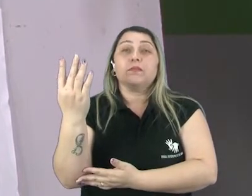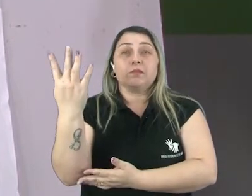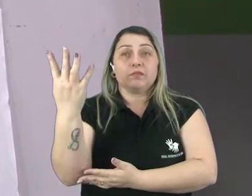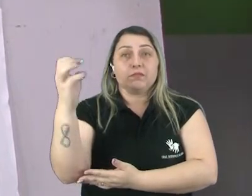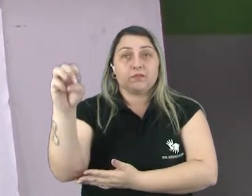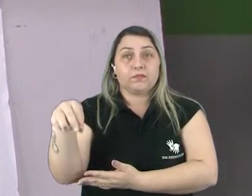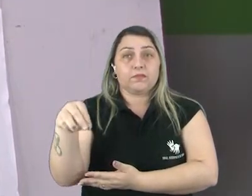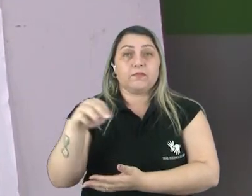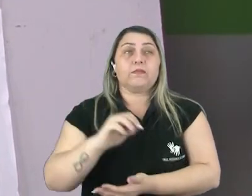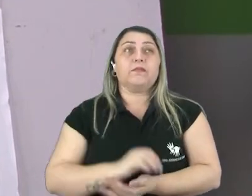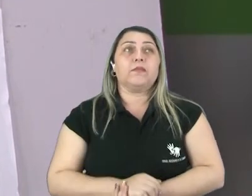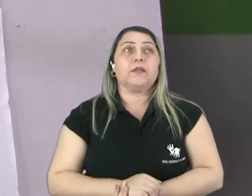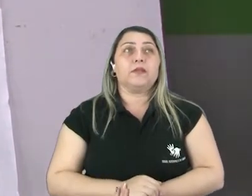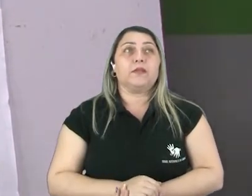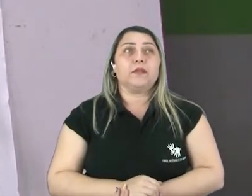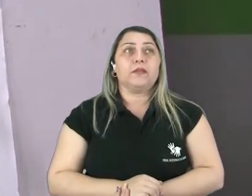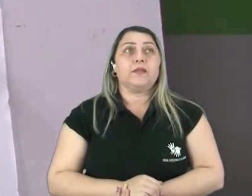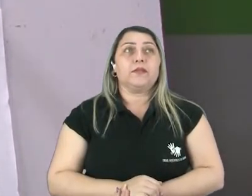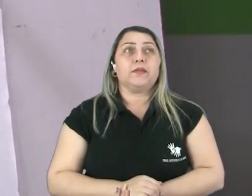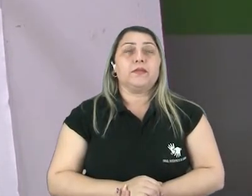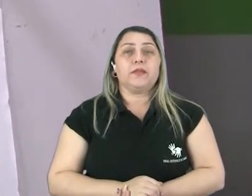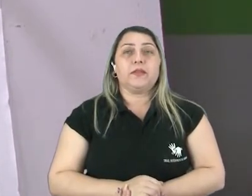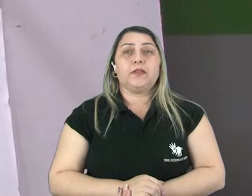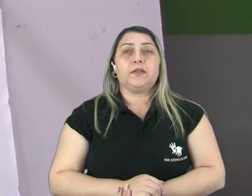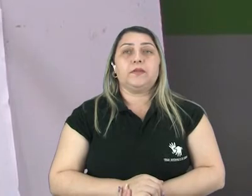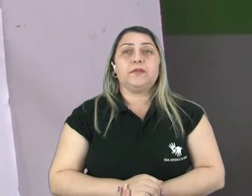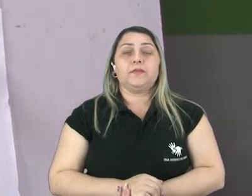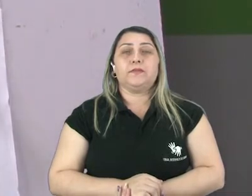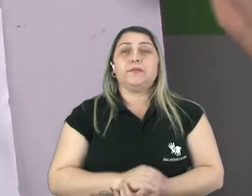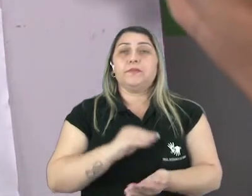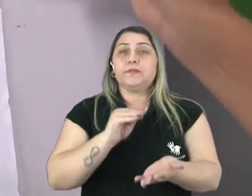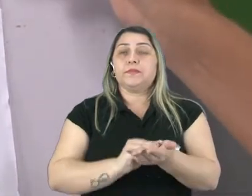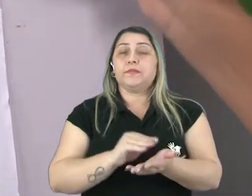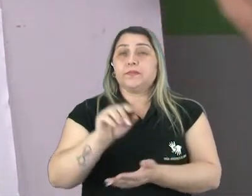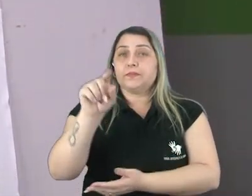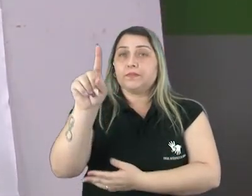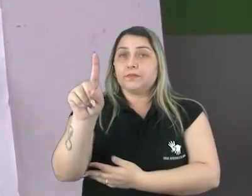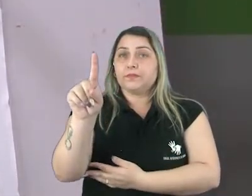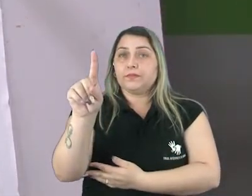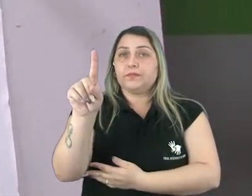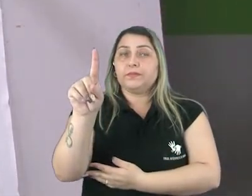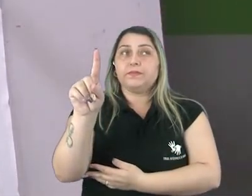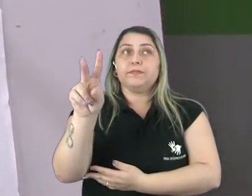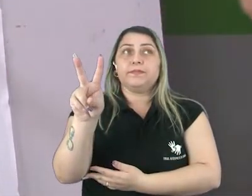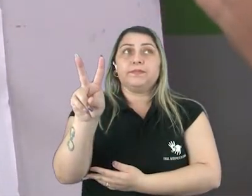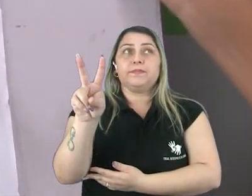4 metros? Certo? Então, está faltando o quê? 1,